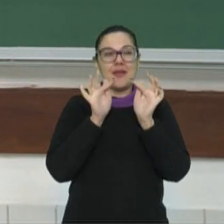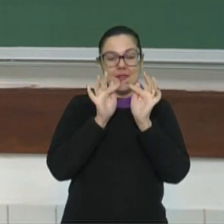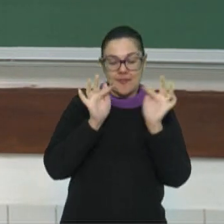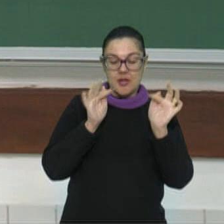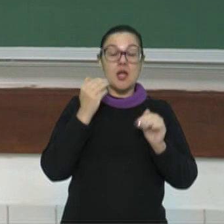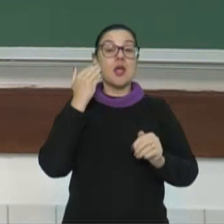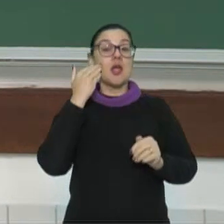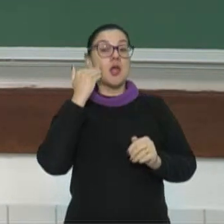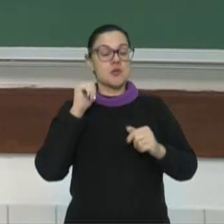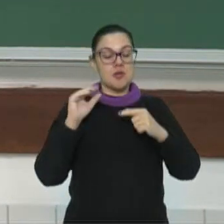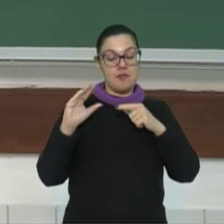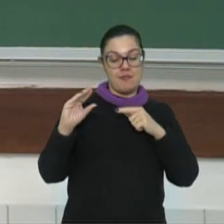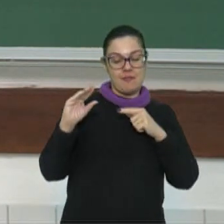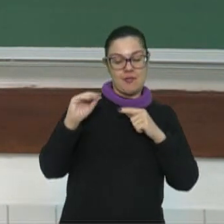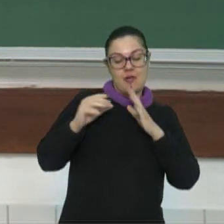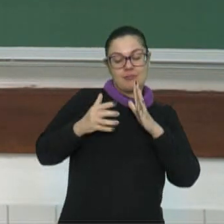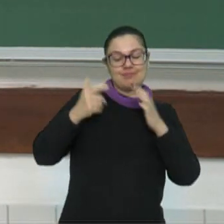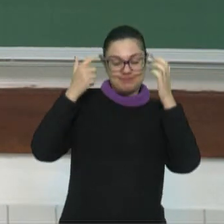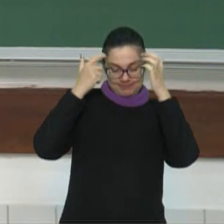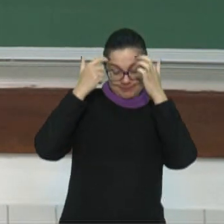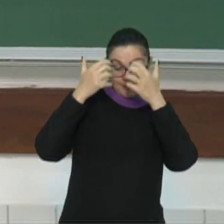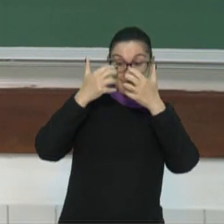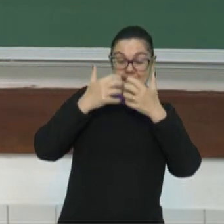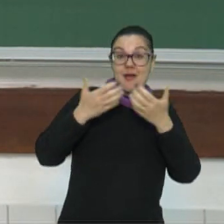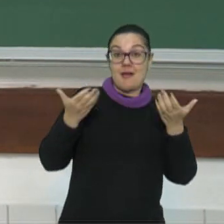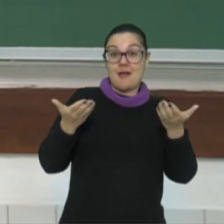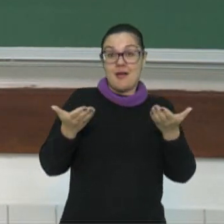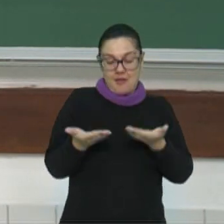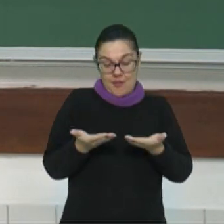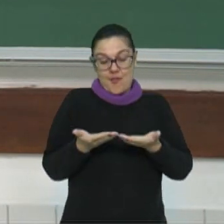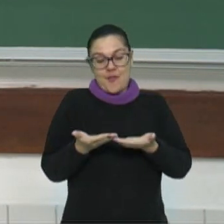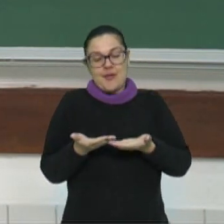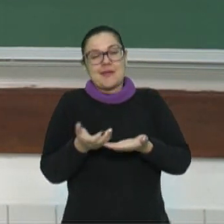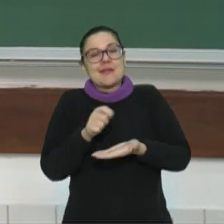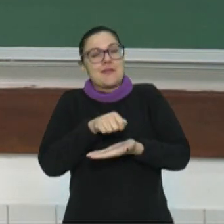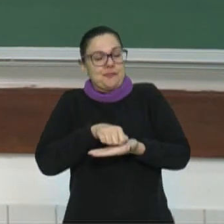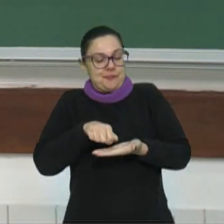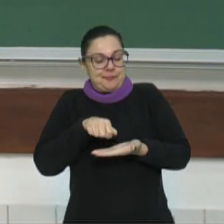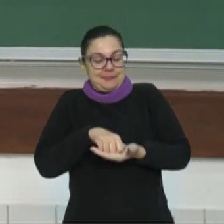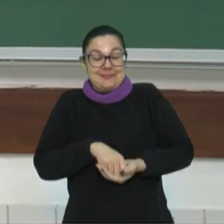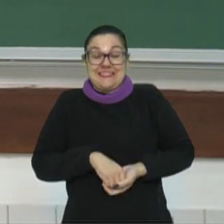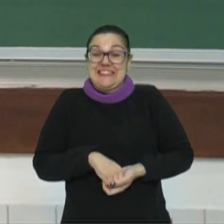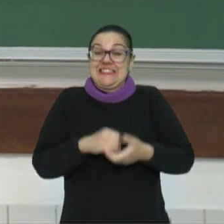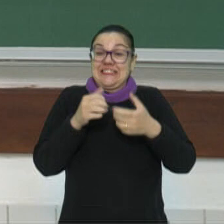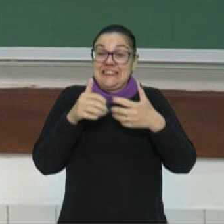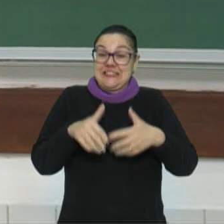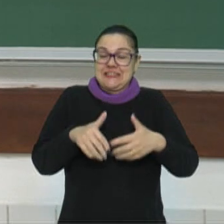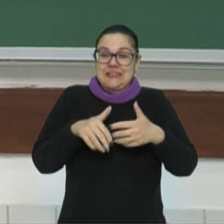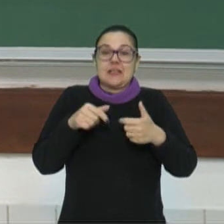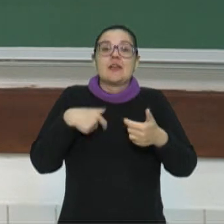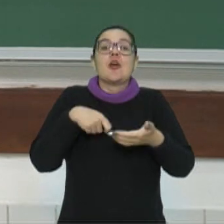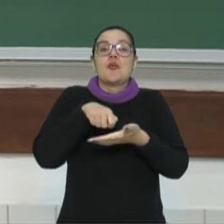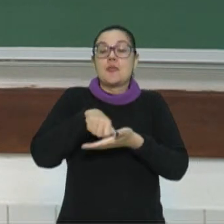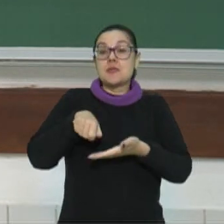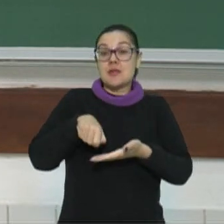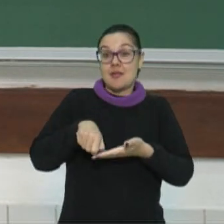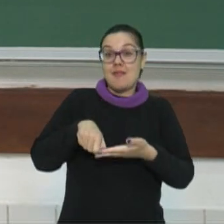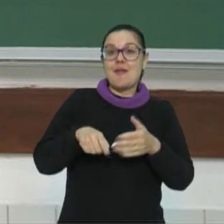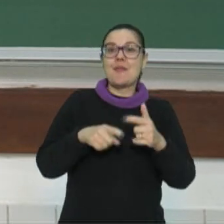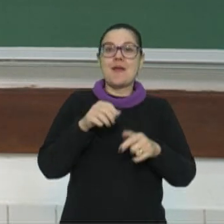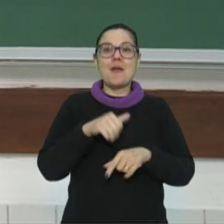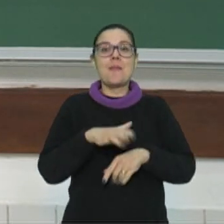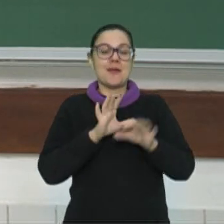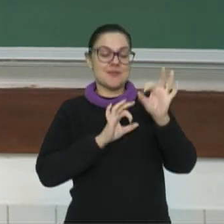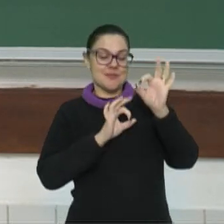aquilo oralmente, eu sei ali mentalmente, mas para escrita, né, gente? Vamos colocar no papel, porque aí a